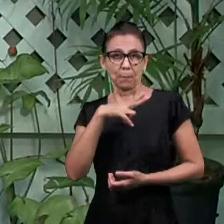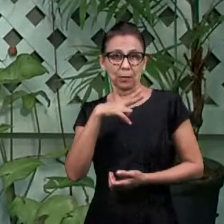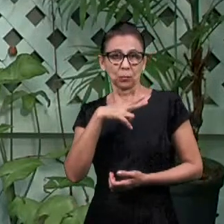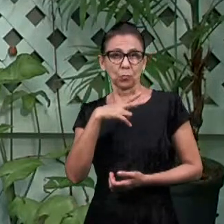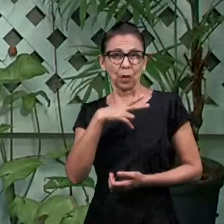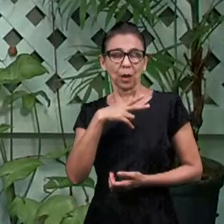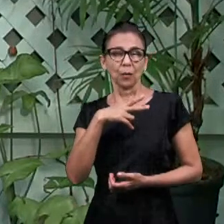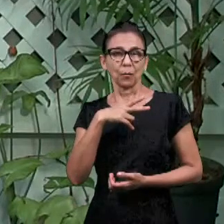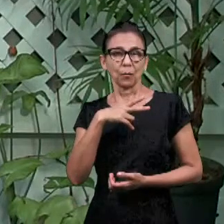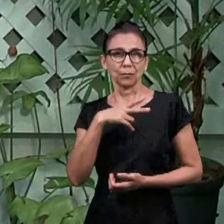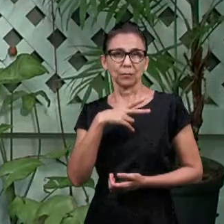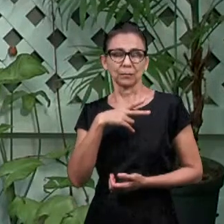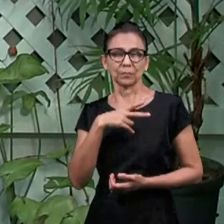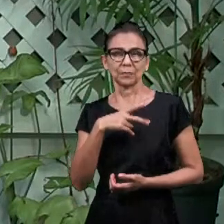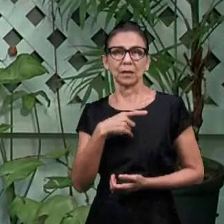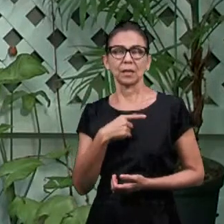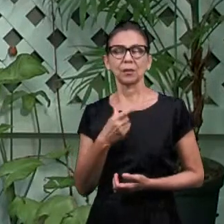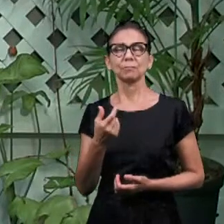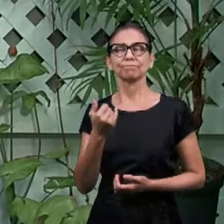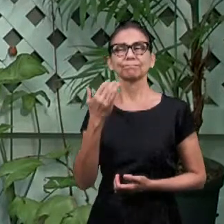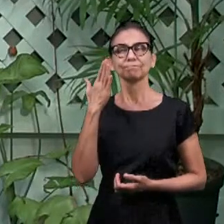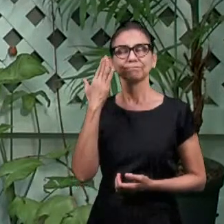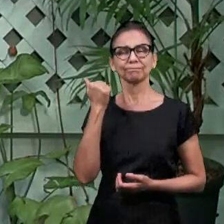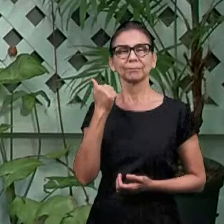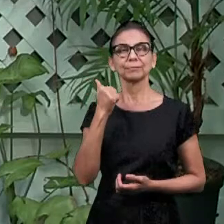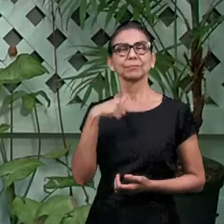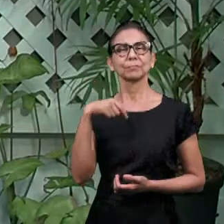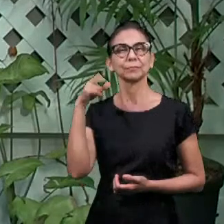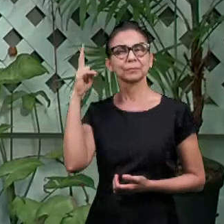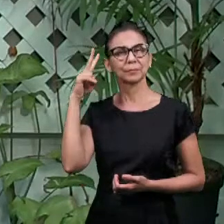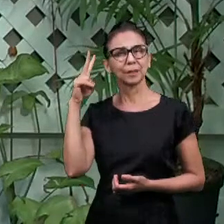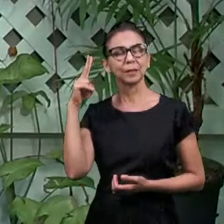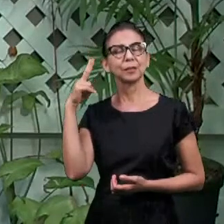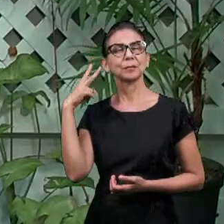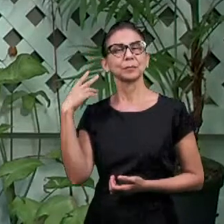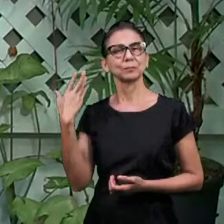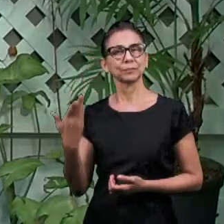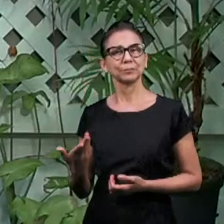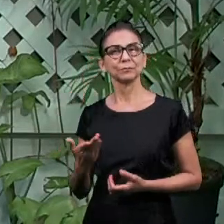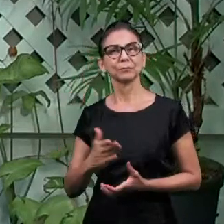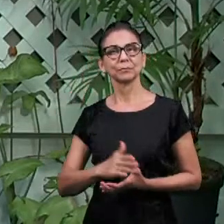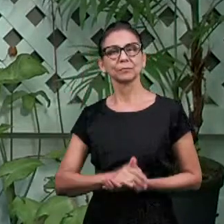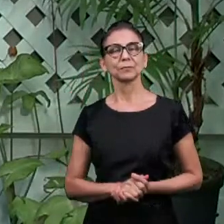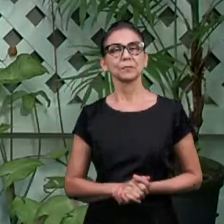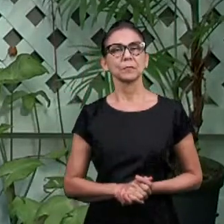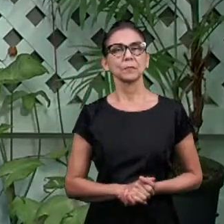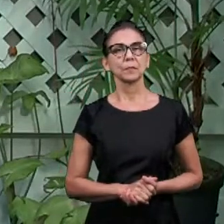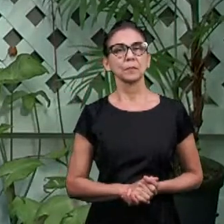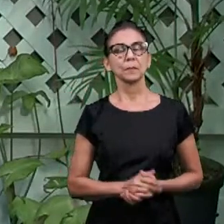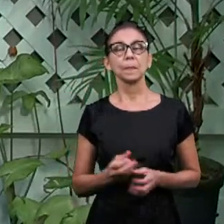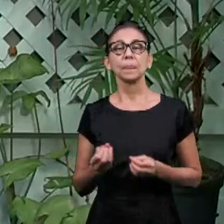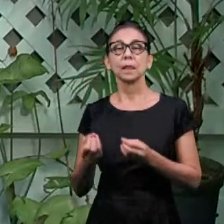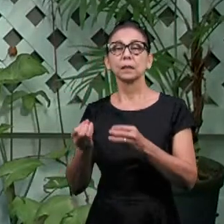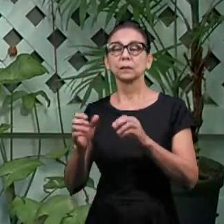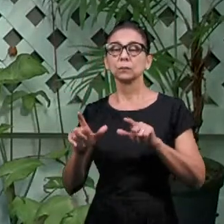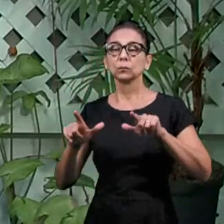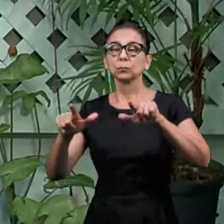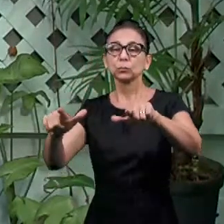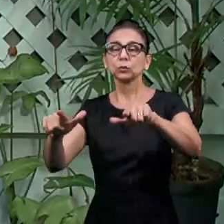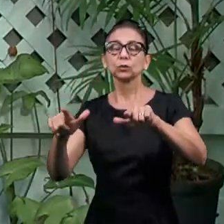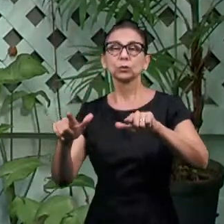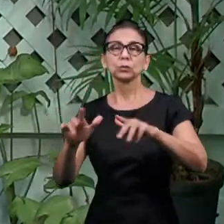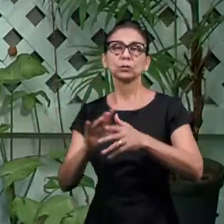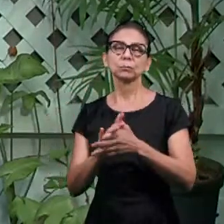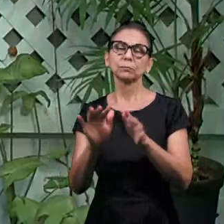do meu coração, da vida dessa obra. E cedendo a ele um título humilde, que é